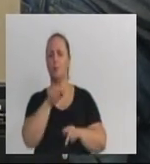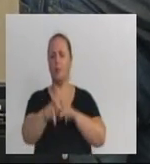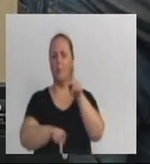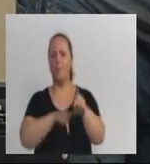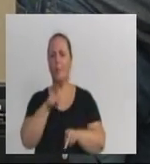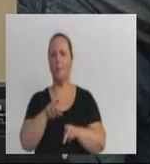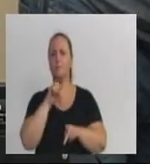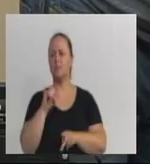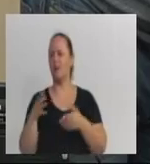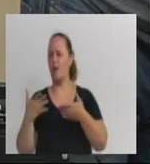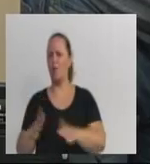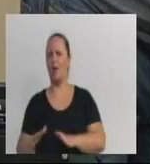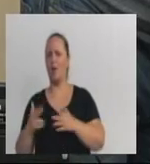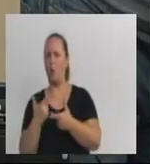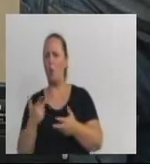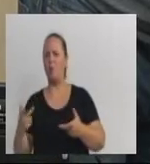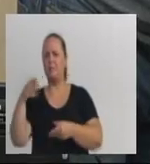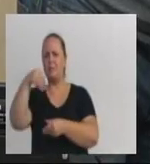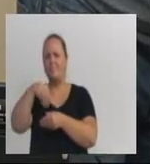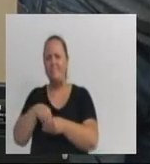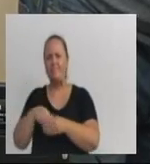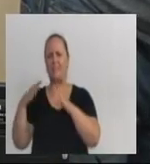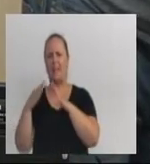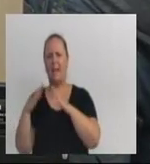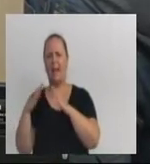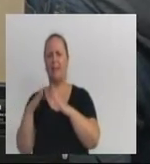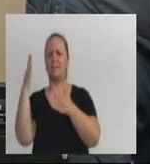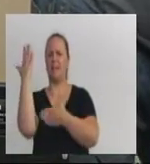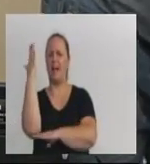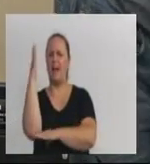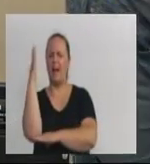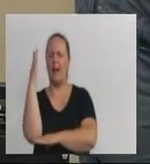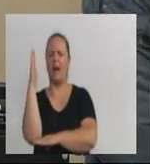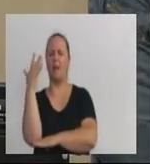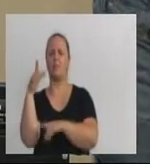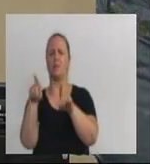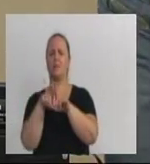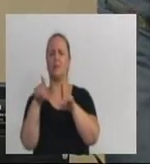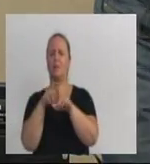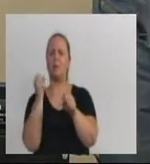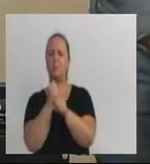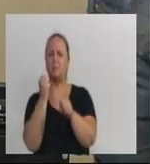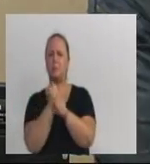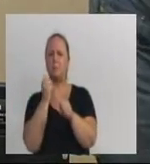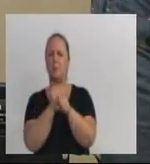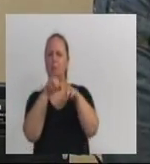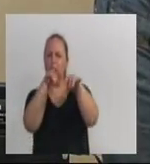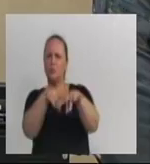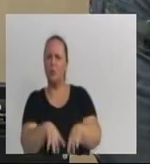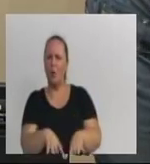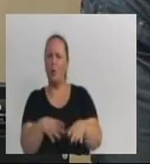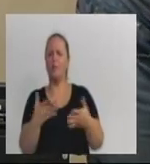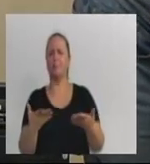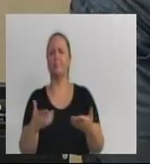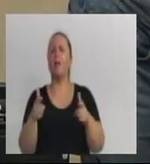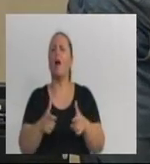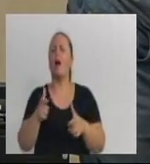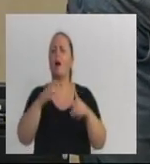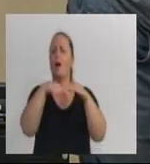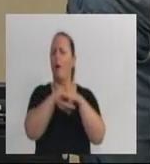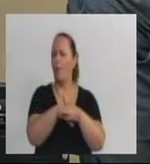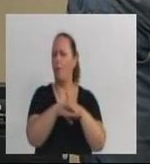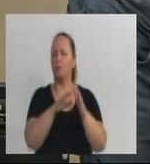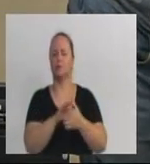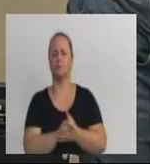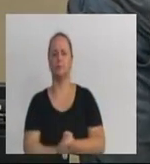de seus entulhos, restos de árvores, construção, imóveis? Caso não existam, há algum estudo